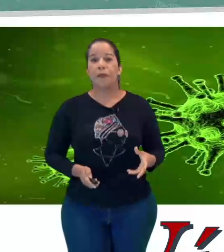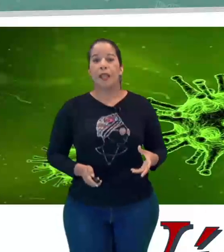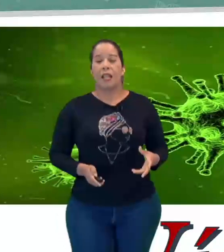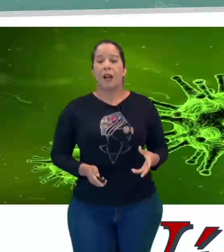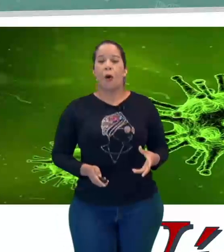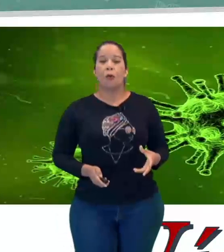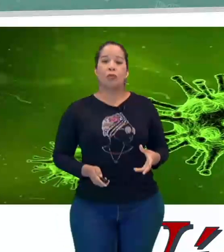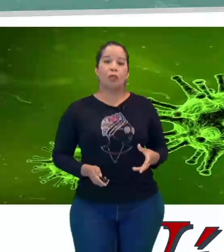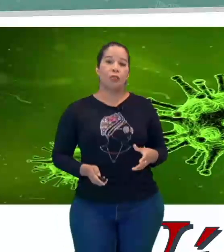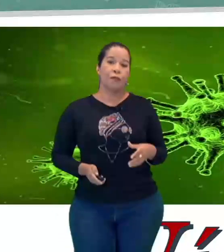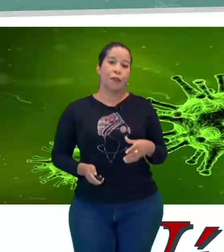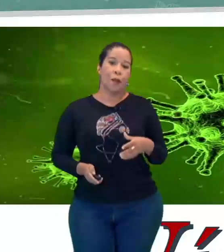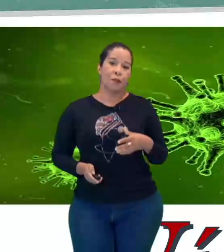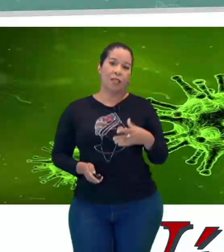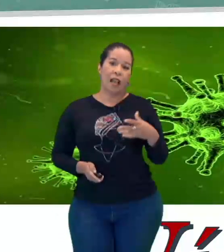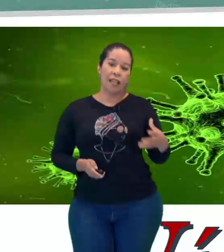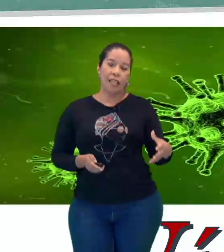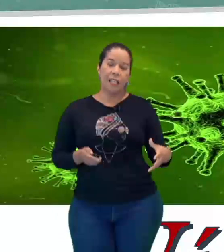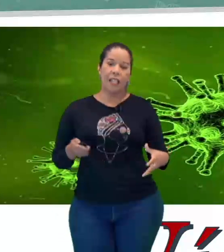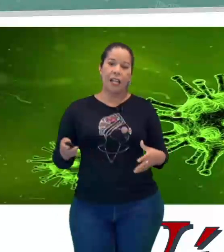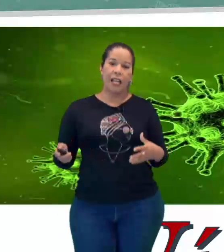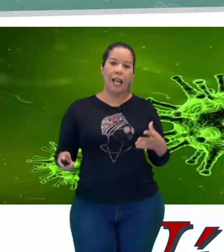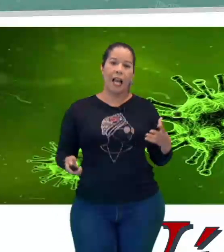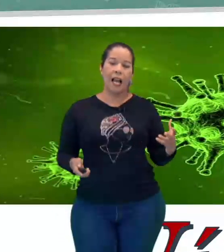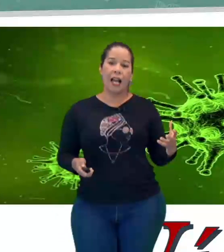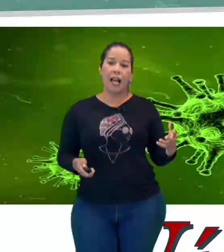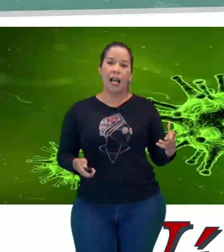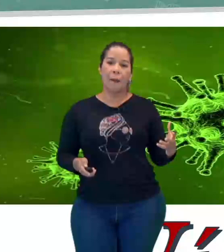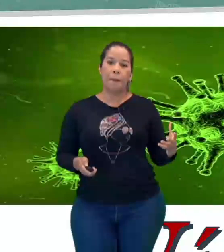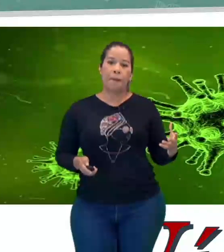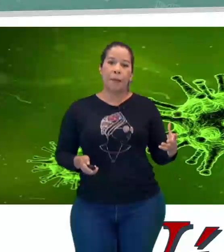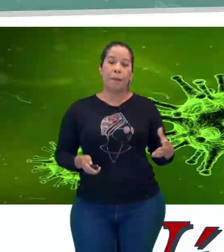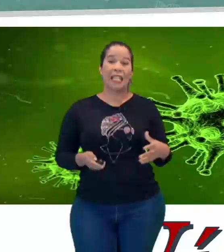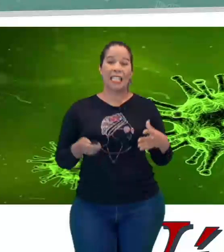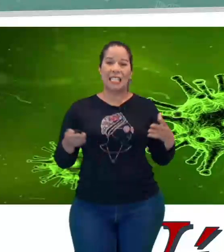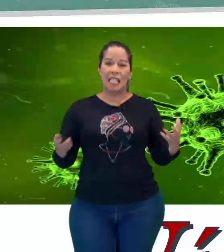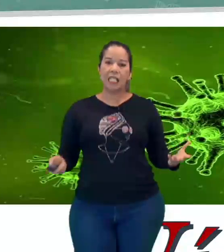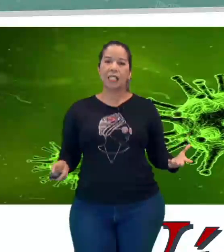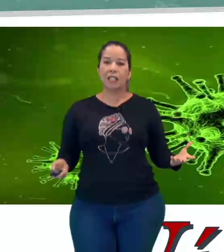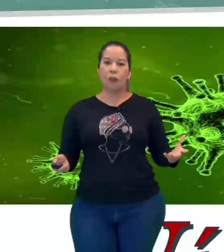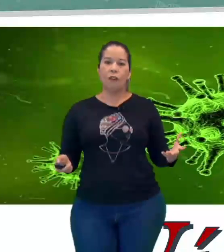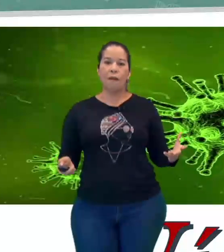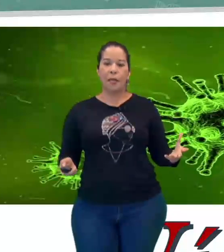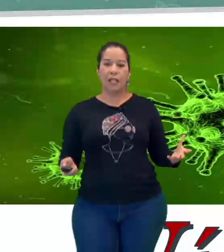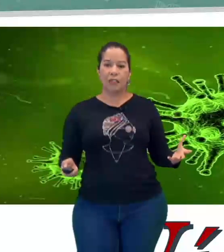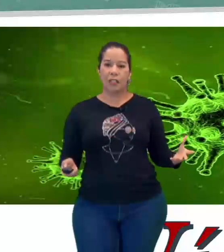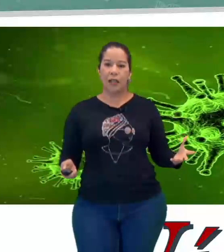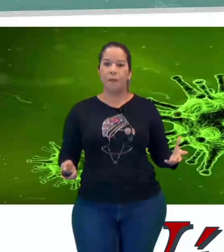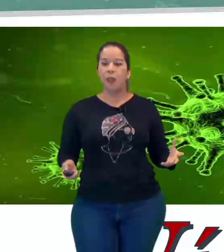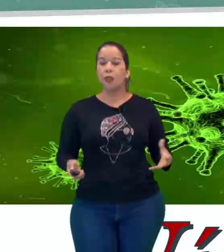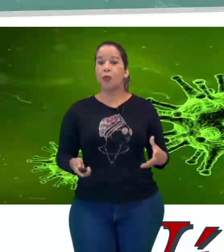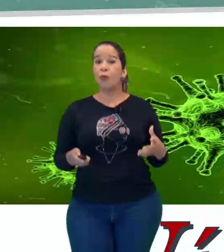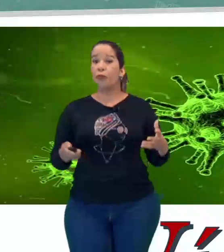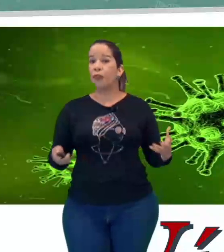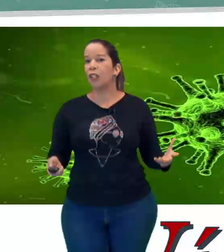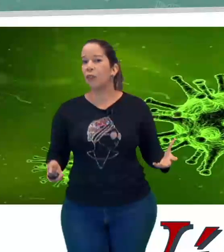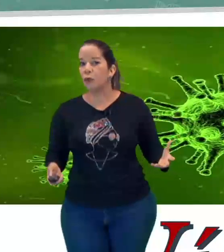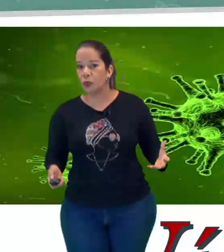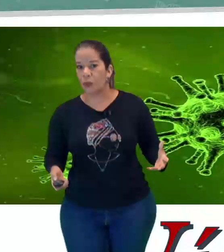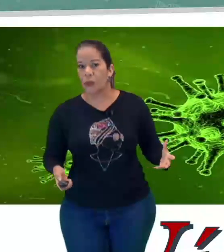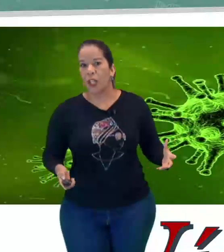2019, onde nós tivemos aí a presença novamente, né, de